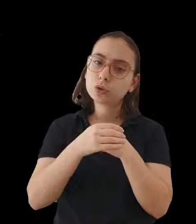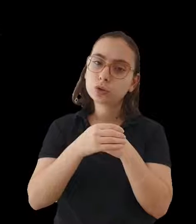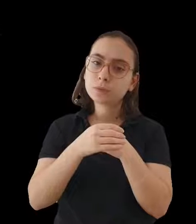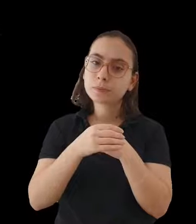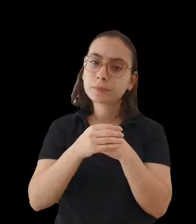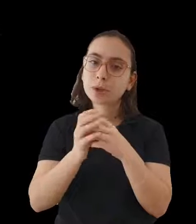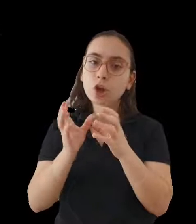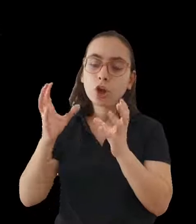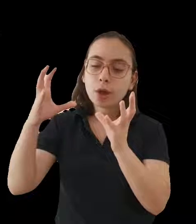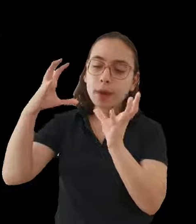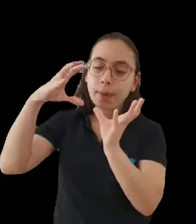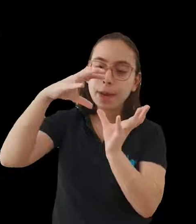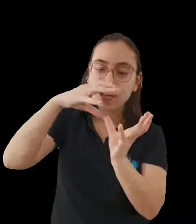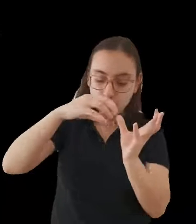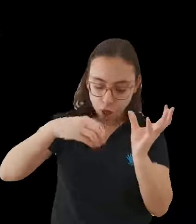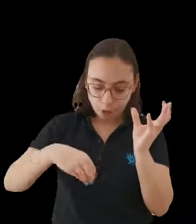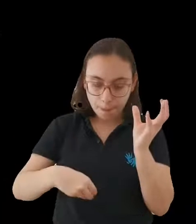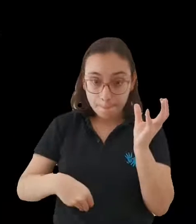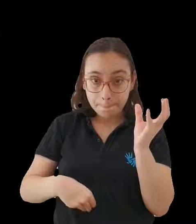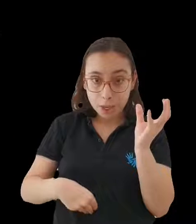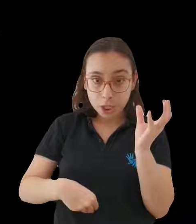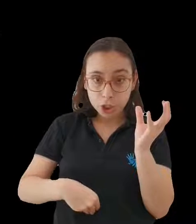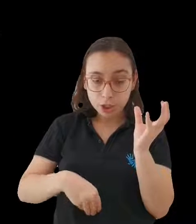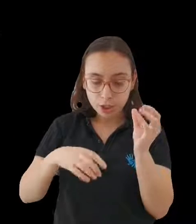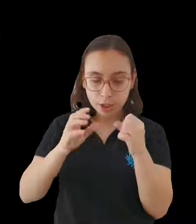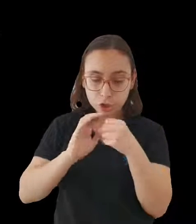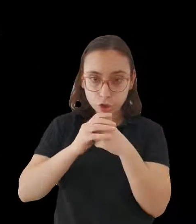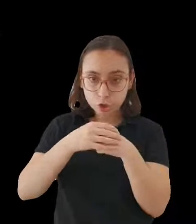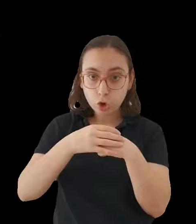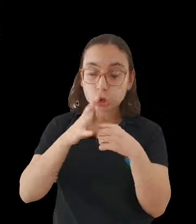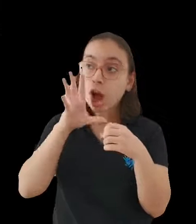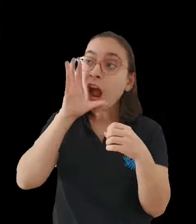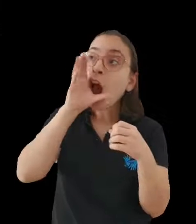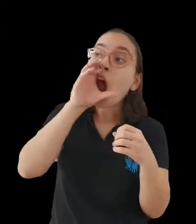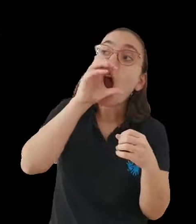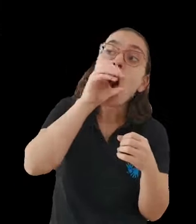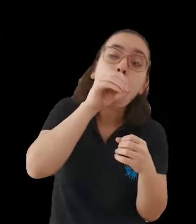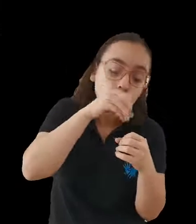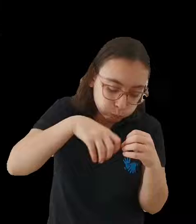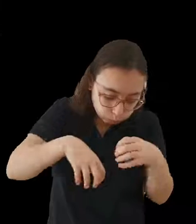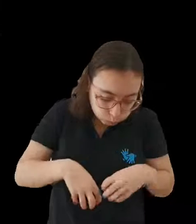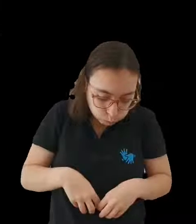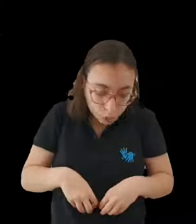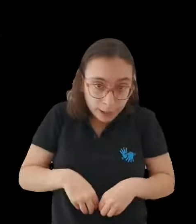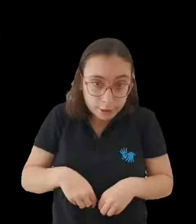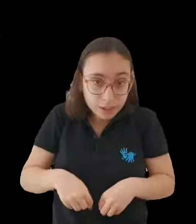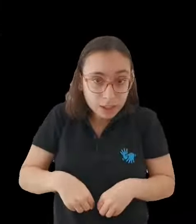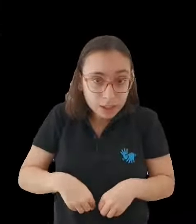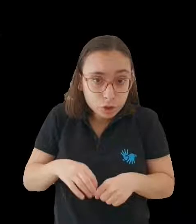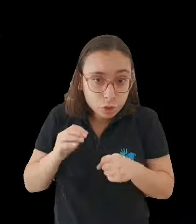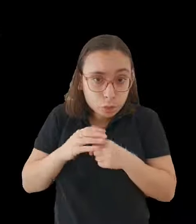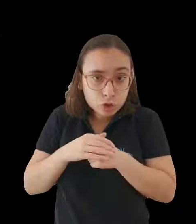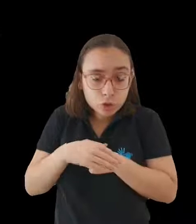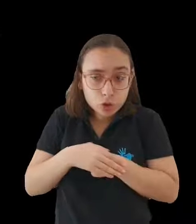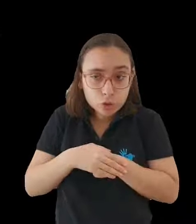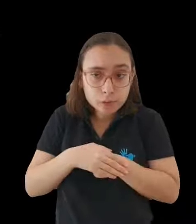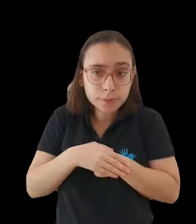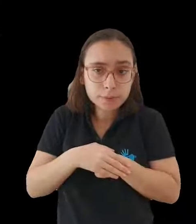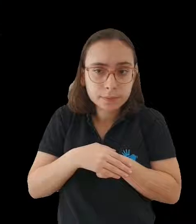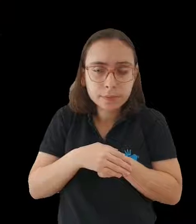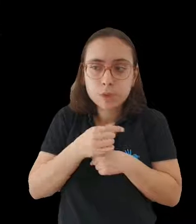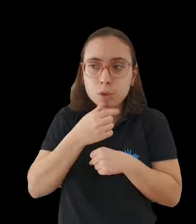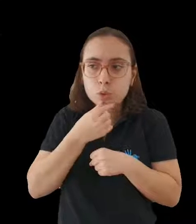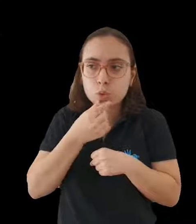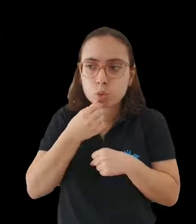isso que tem uma baleia, olha. Então vocês peguem a baleia e o rapaz coloca atrás. Pega o rapaz pequenininho